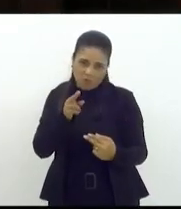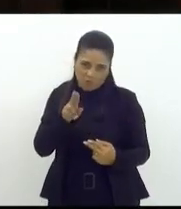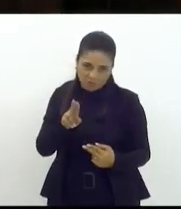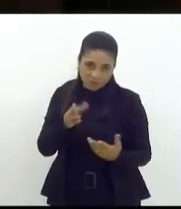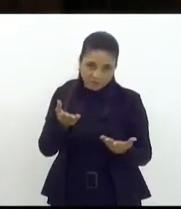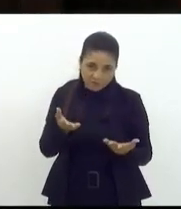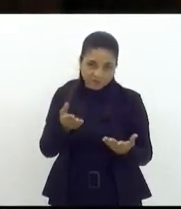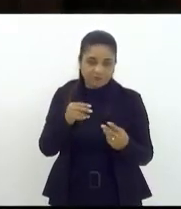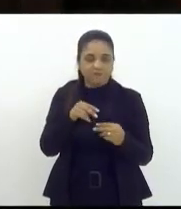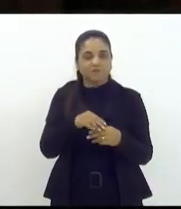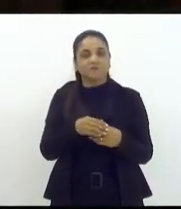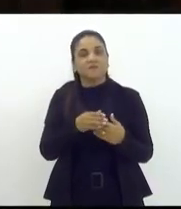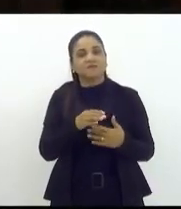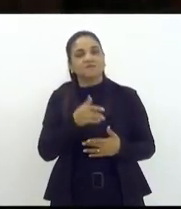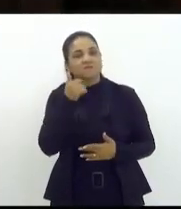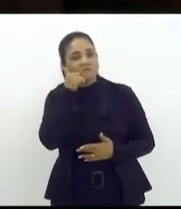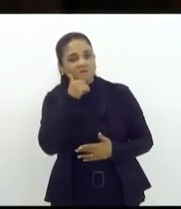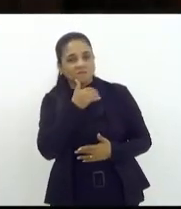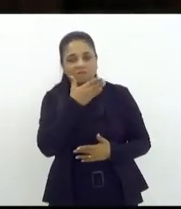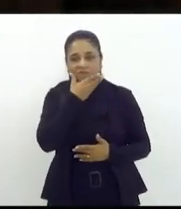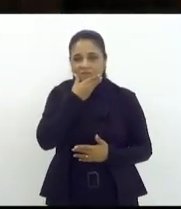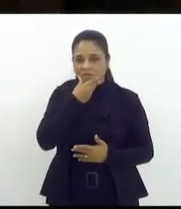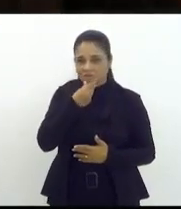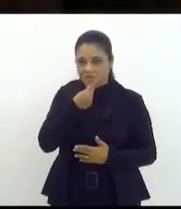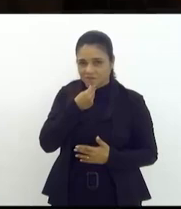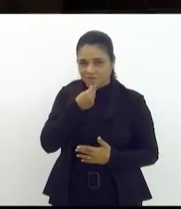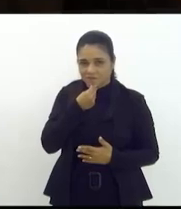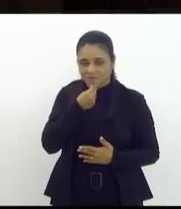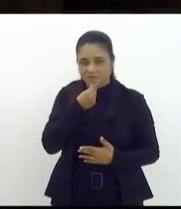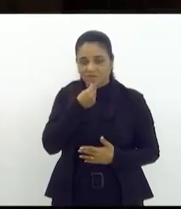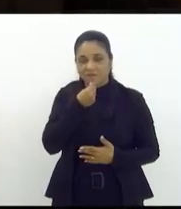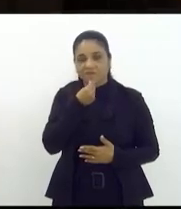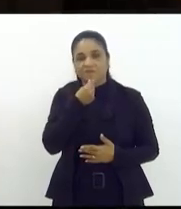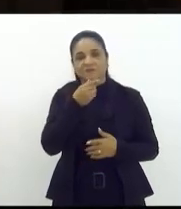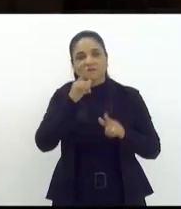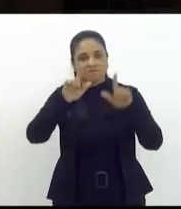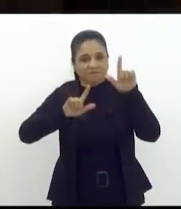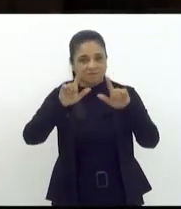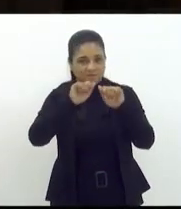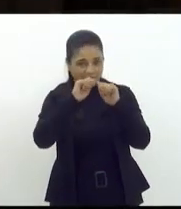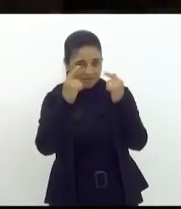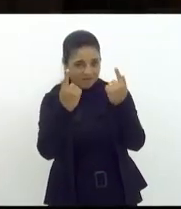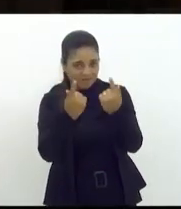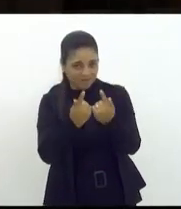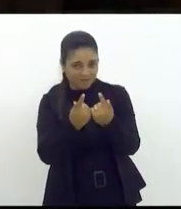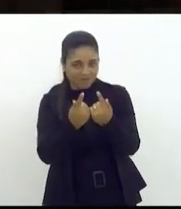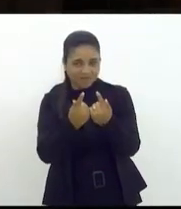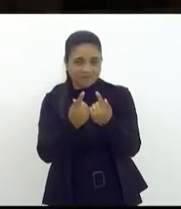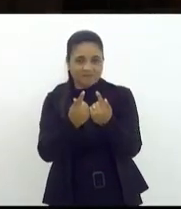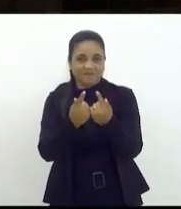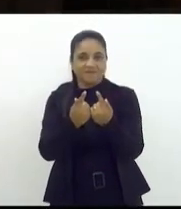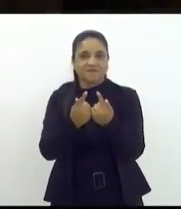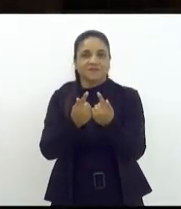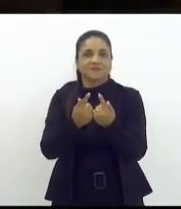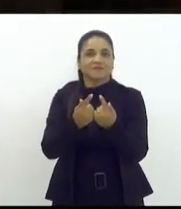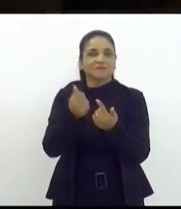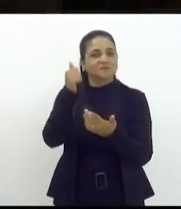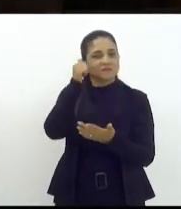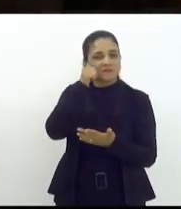senhoras e senhores telespectadores da TV alerj e senhora